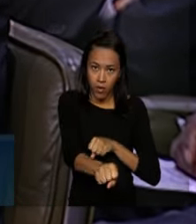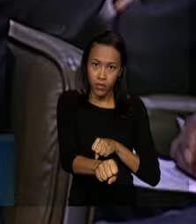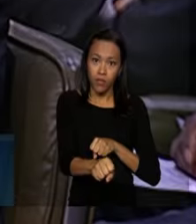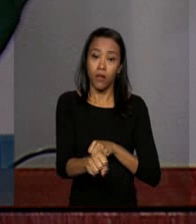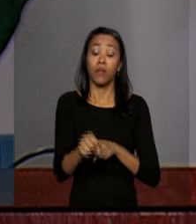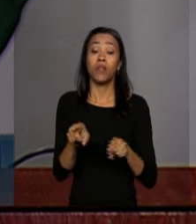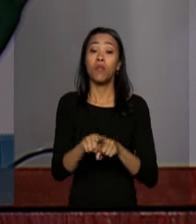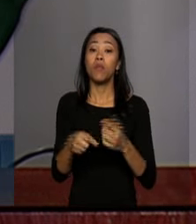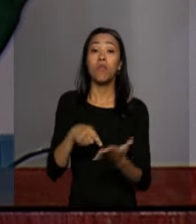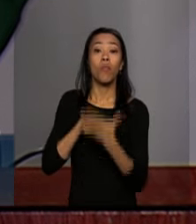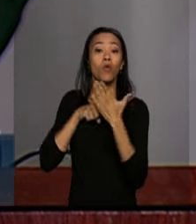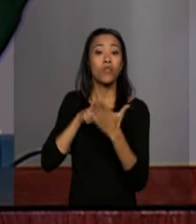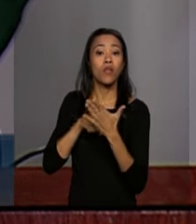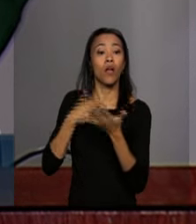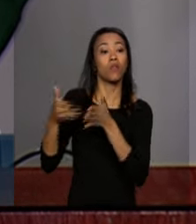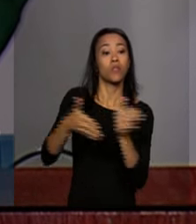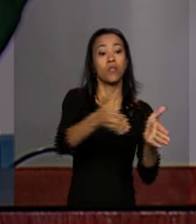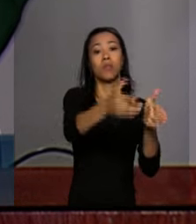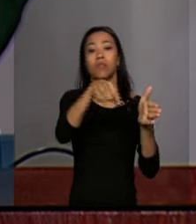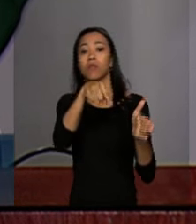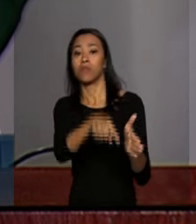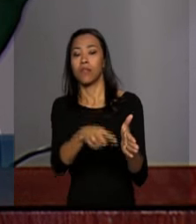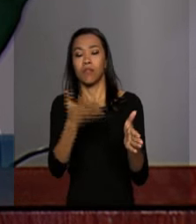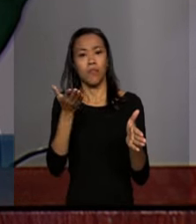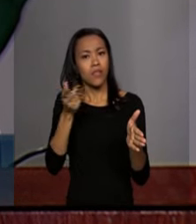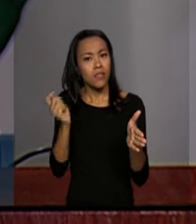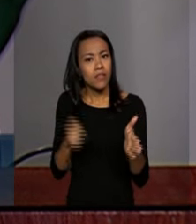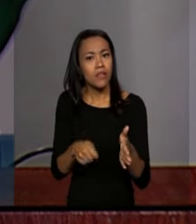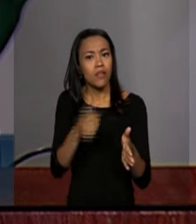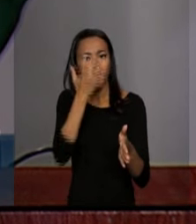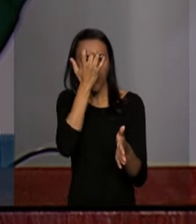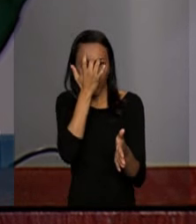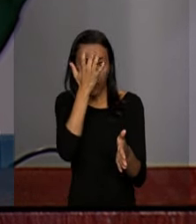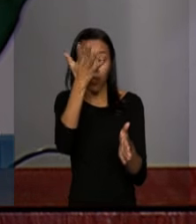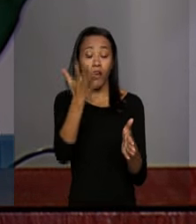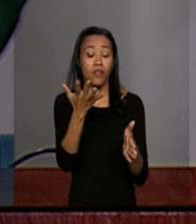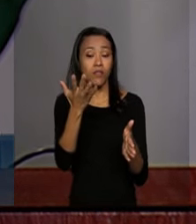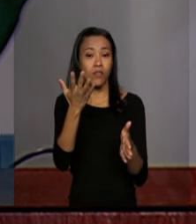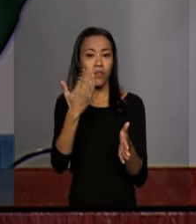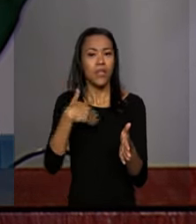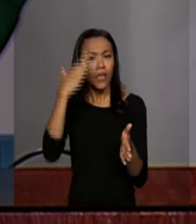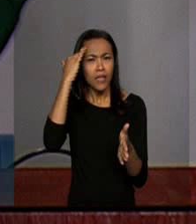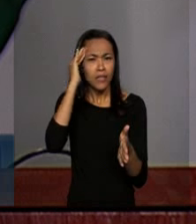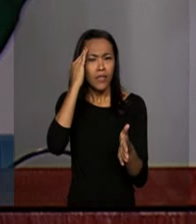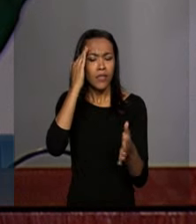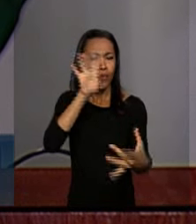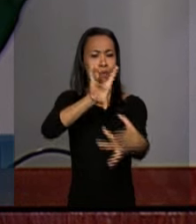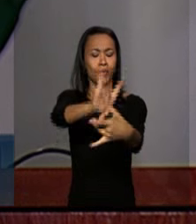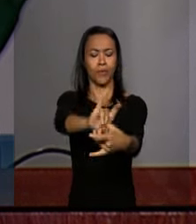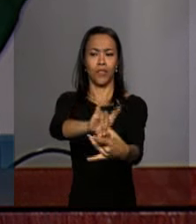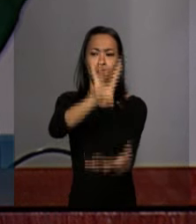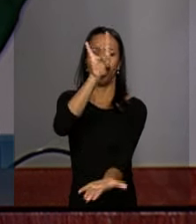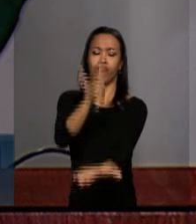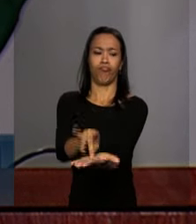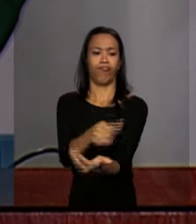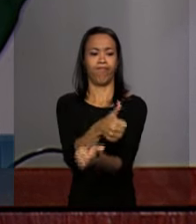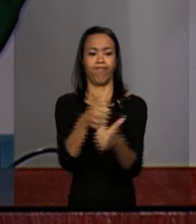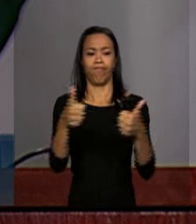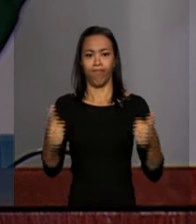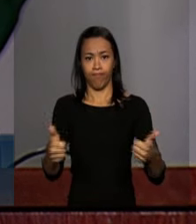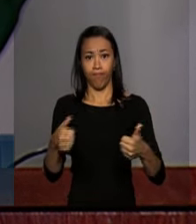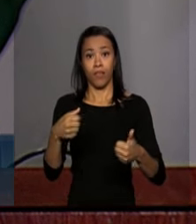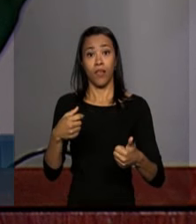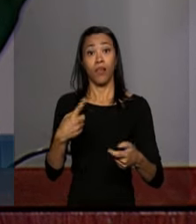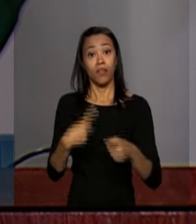o caminho dos hábitos e das práticas capazes de facilitar a compreensão da realidade, exercitar o senso